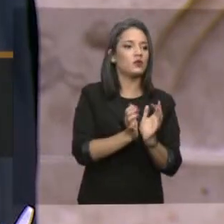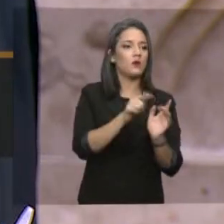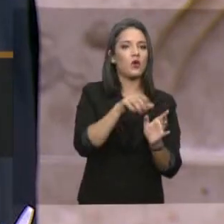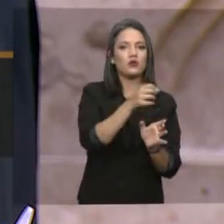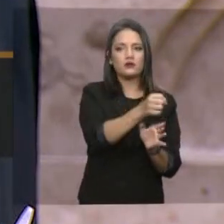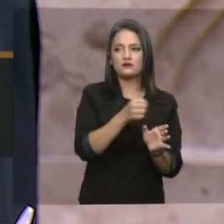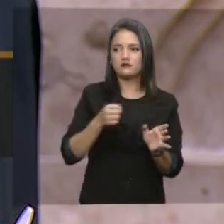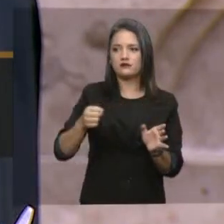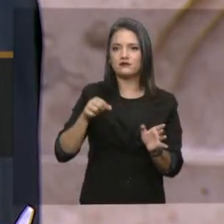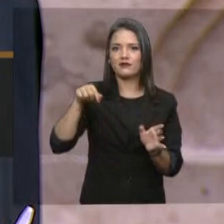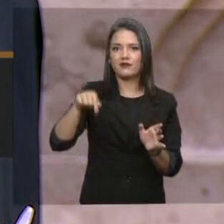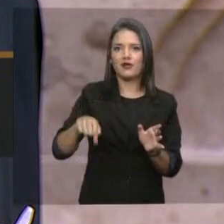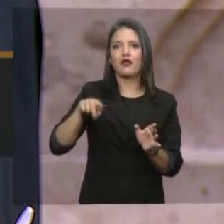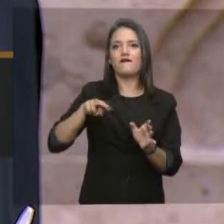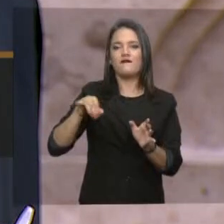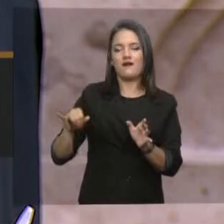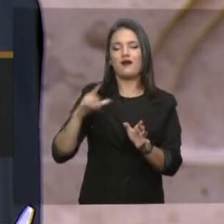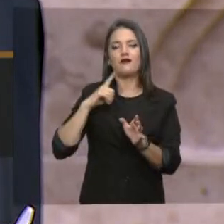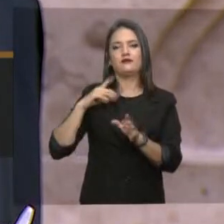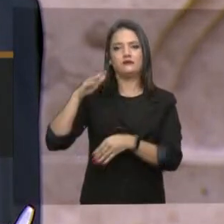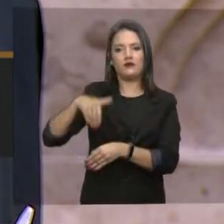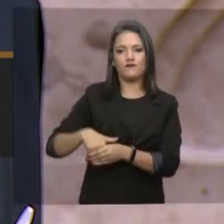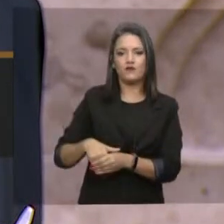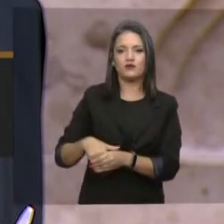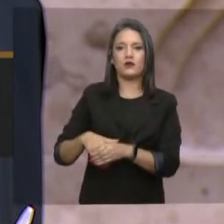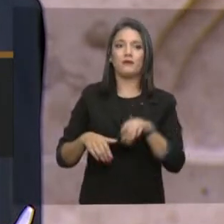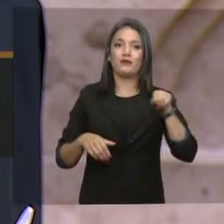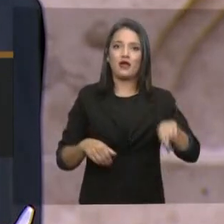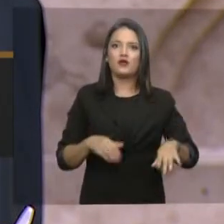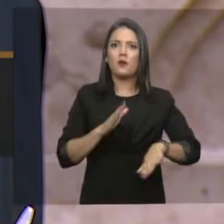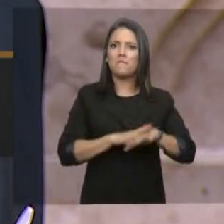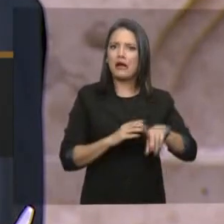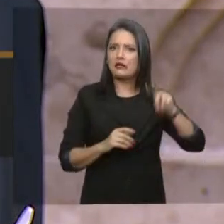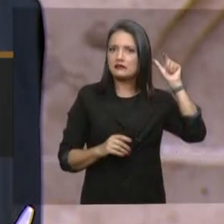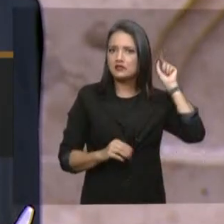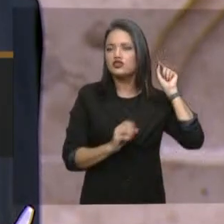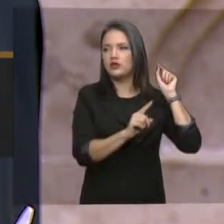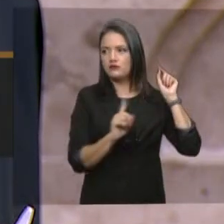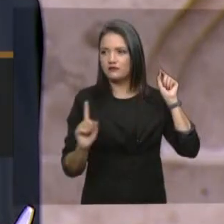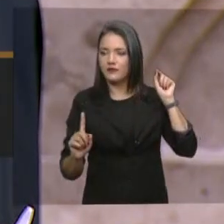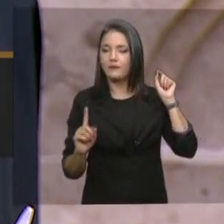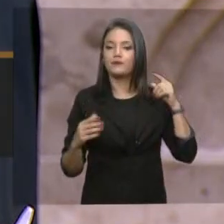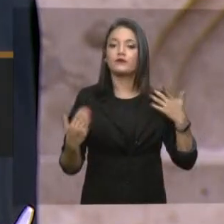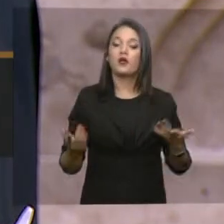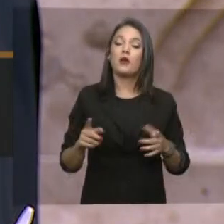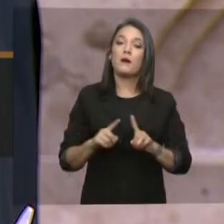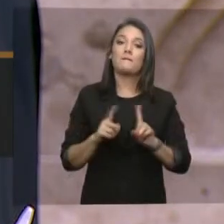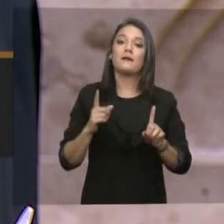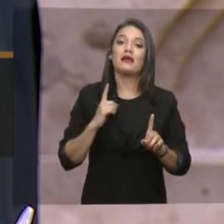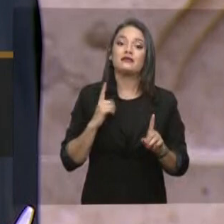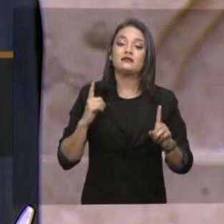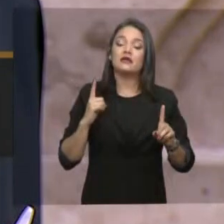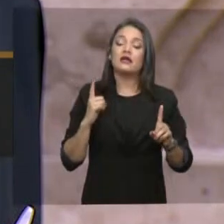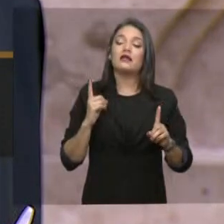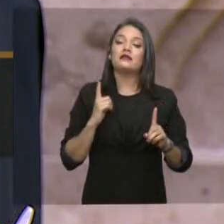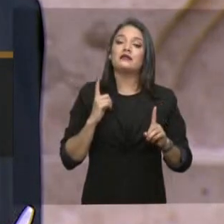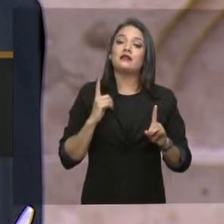o parágrafo 3º do mesmo dispositivo contempla exceções para os habeas corpus e recursos em matéria